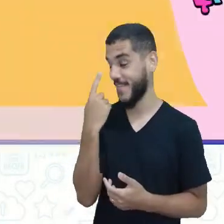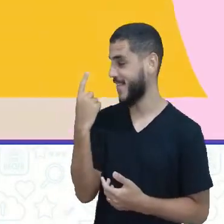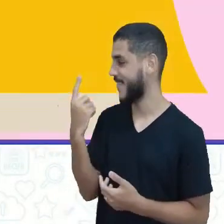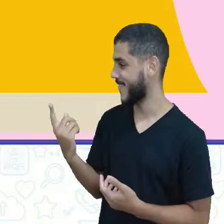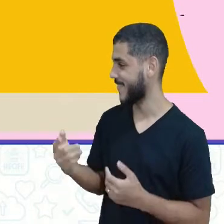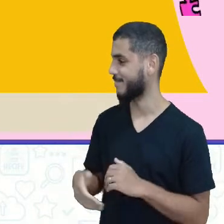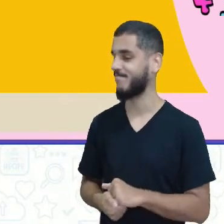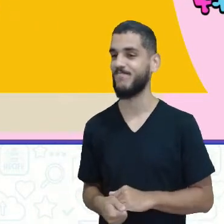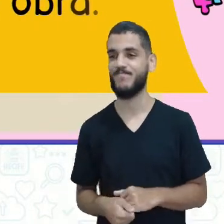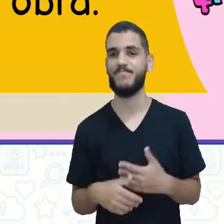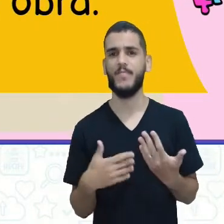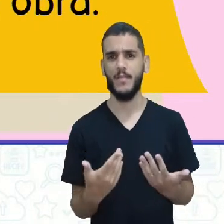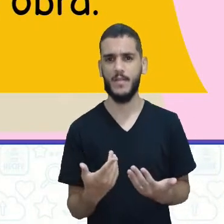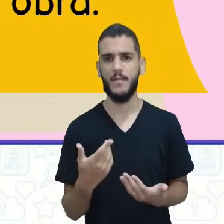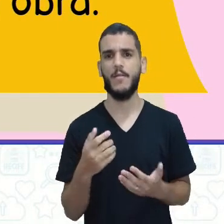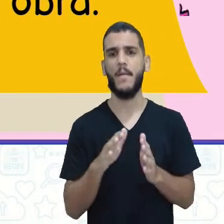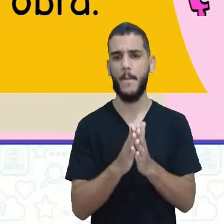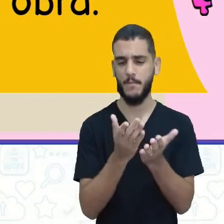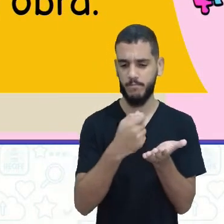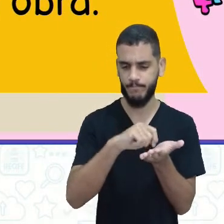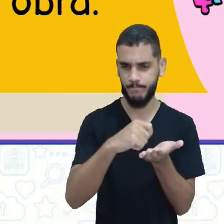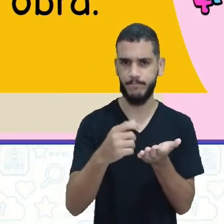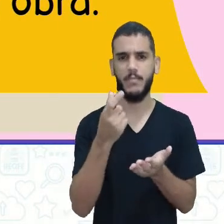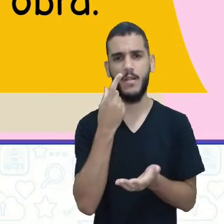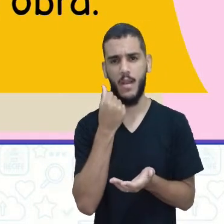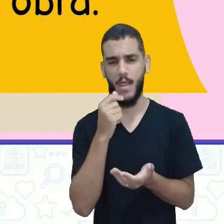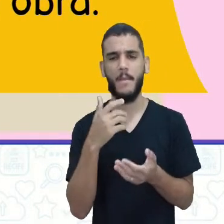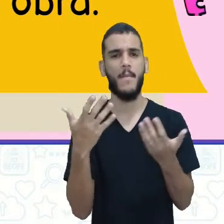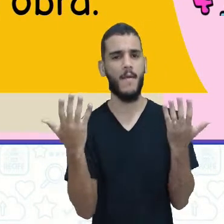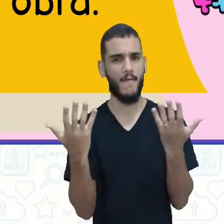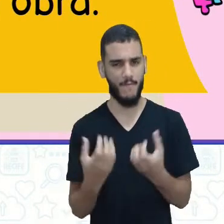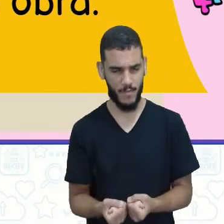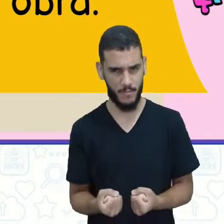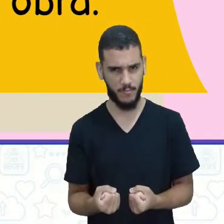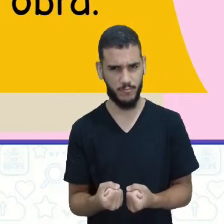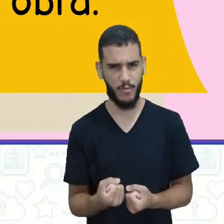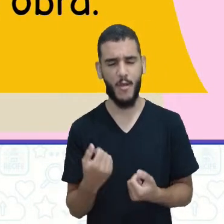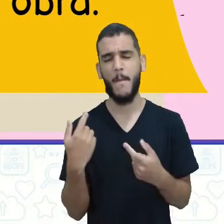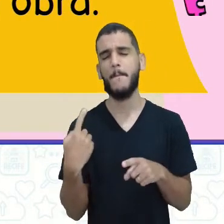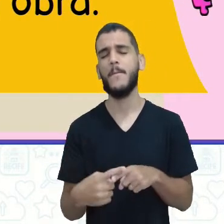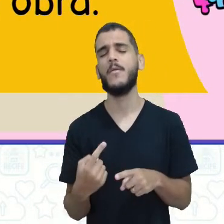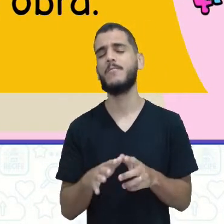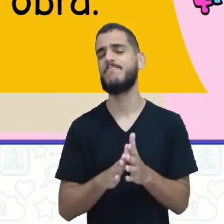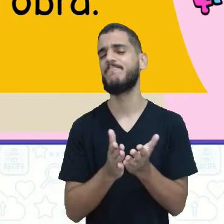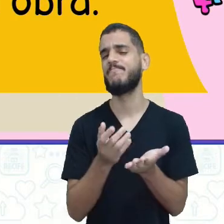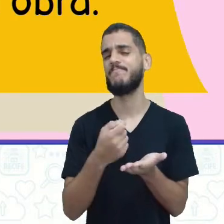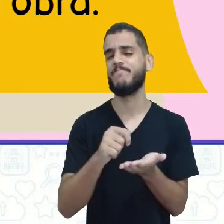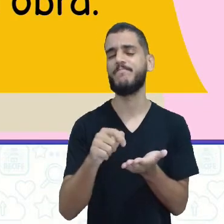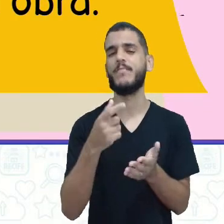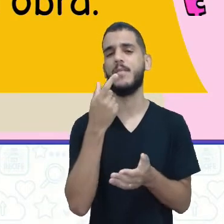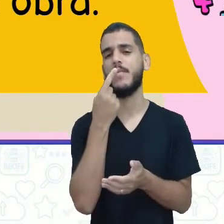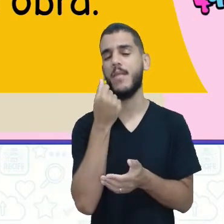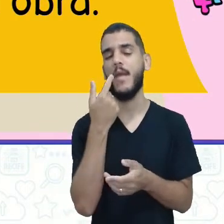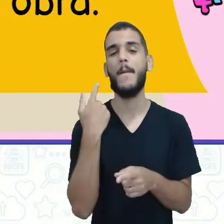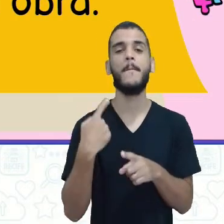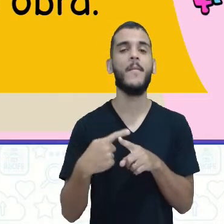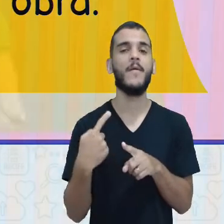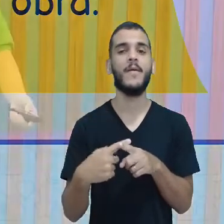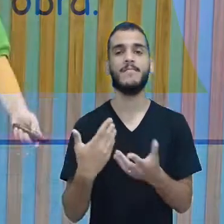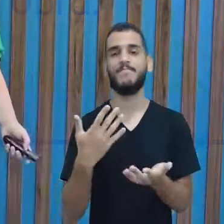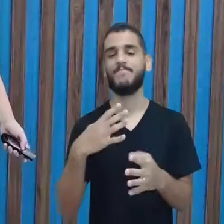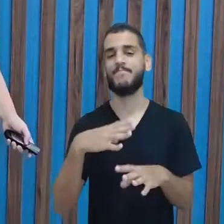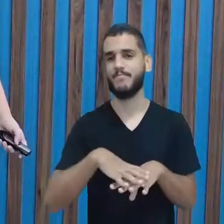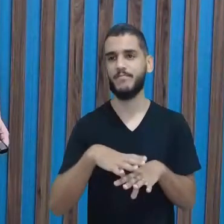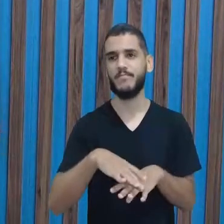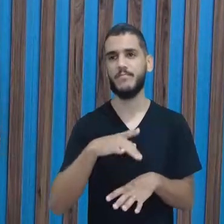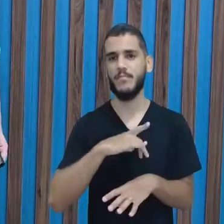vão fazer? Pegue seu caderno e seu lápis e mãos à obra. Para que seu caderno e seu lápis? Porque matemática, gente. Tem um